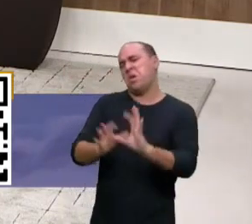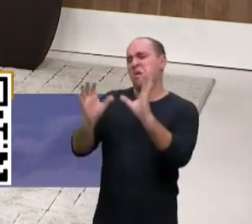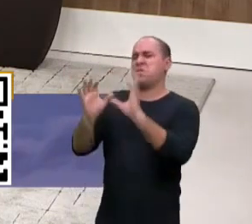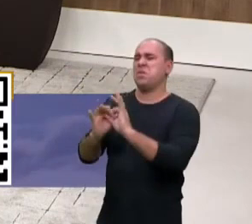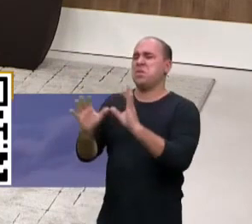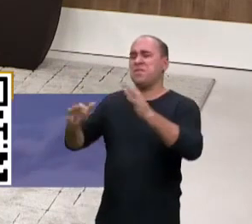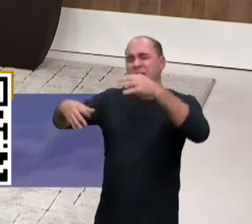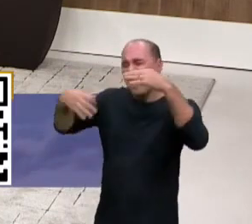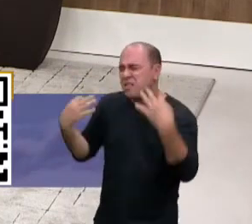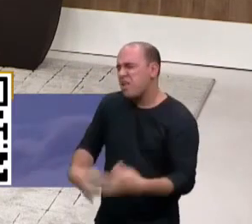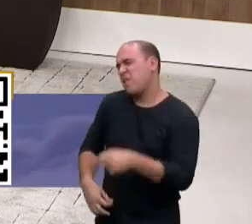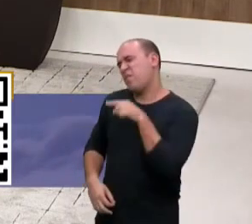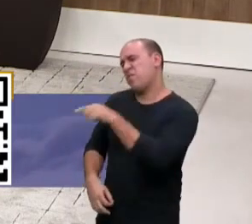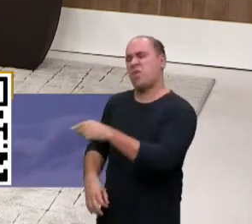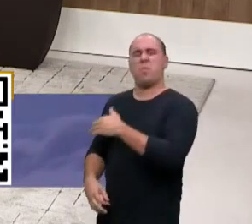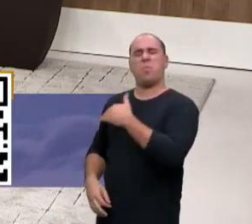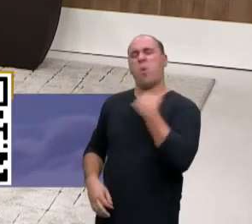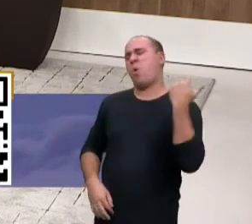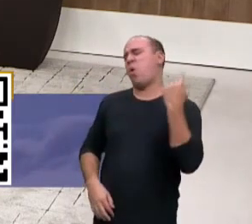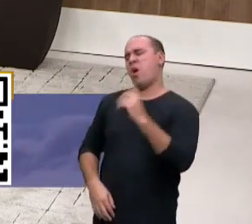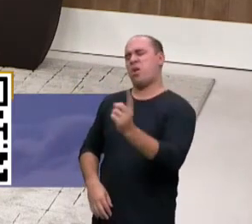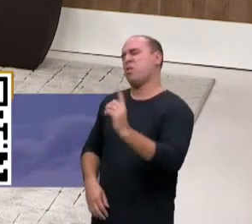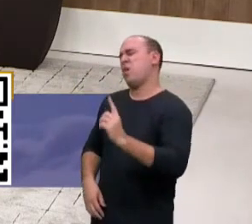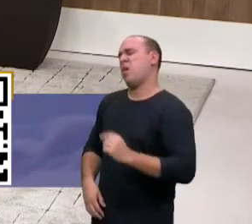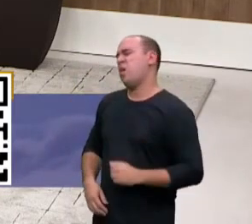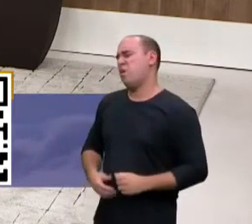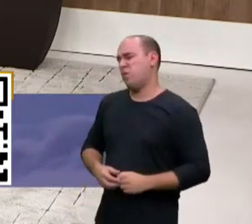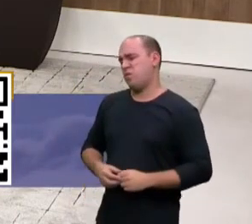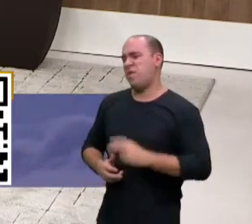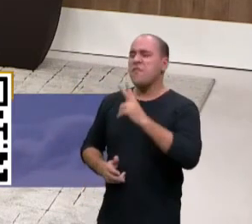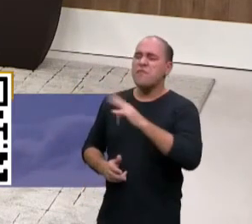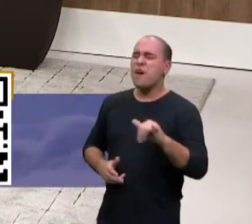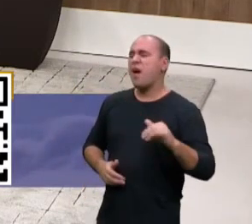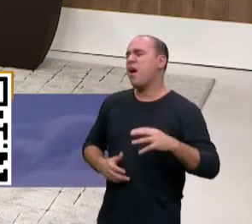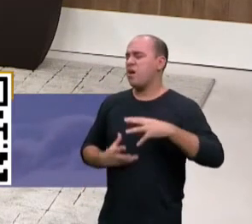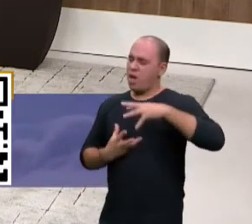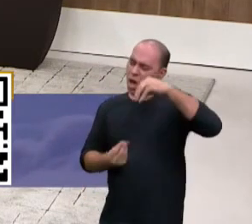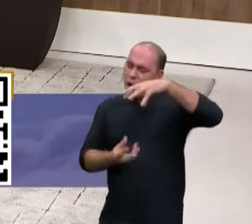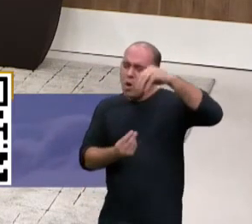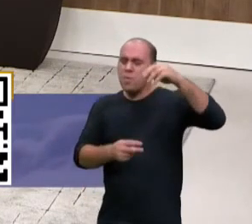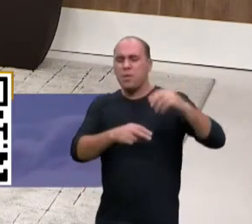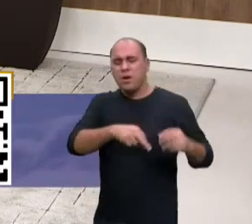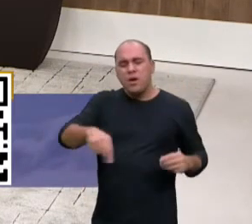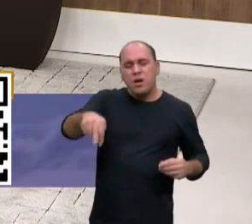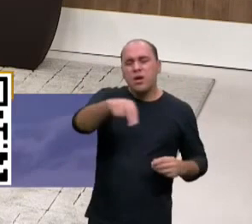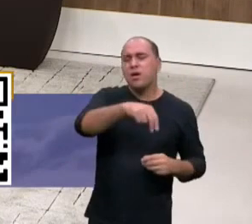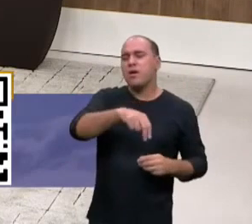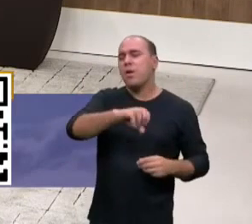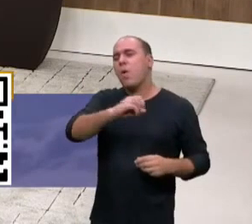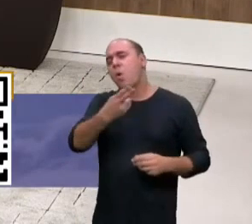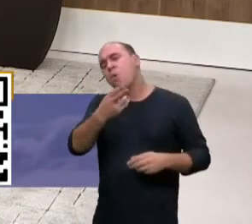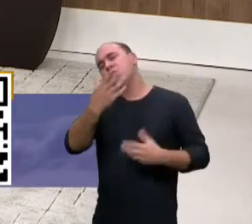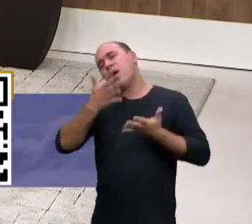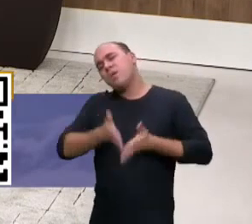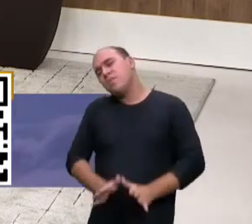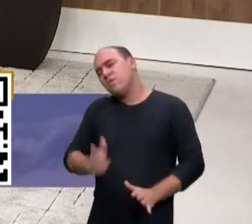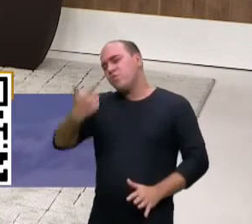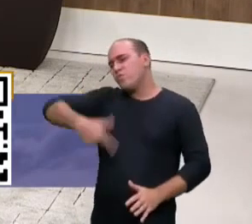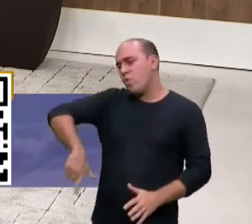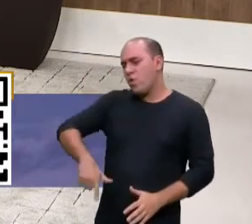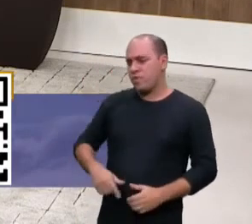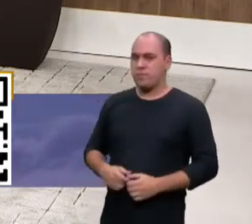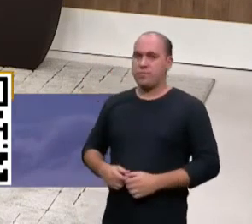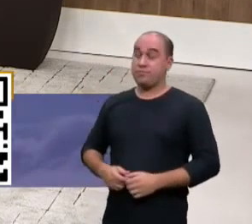porque o seguinte certamente não morrerás quer saber que Satanás usou aqui um argumento forte